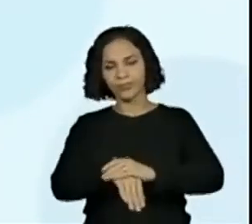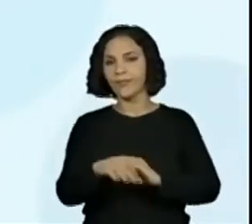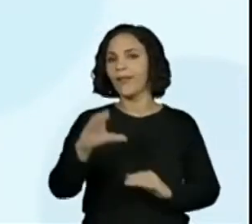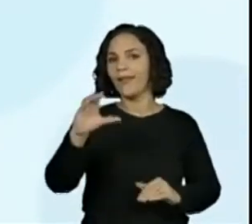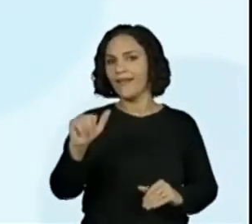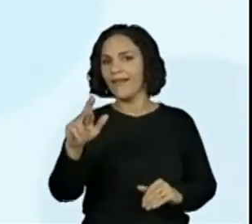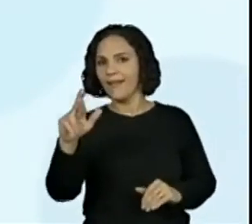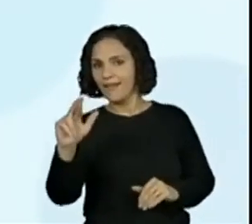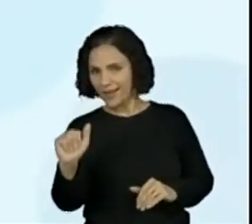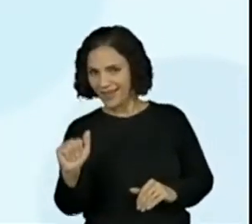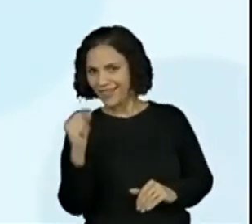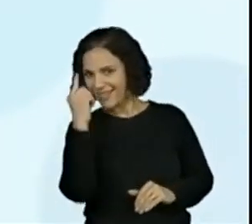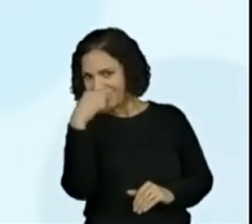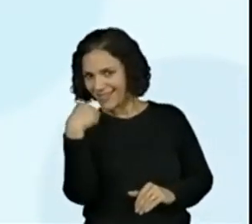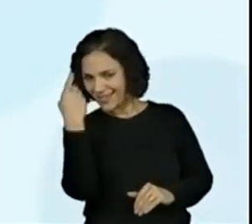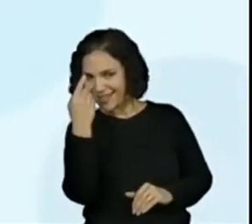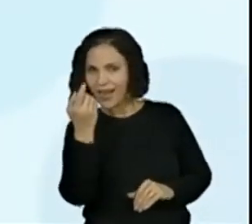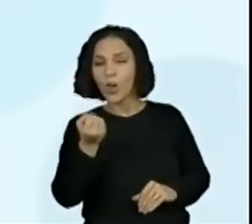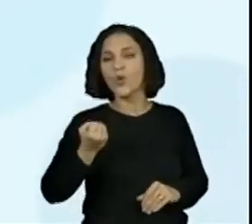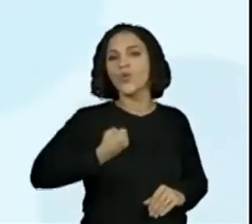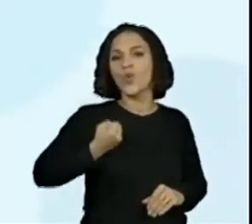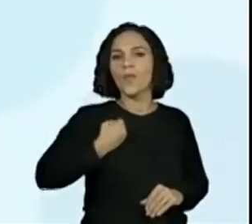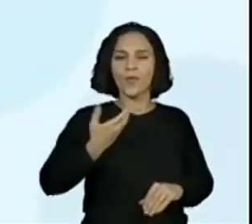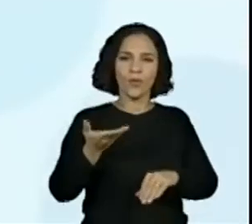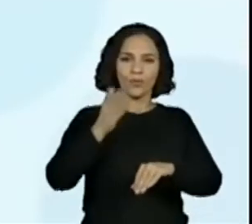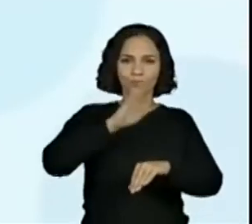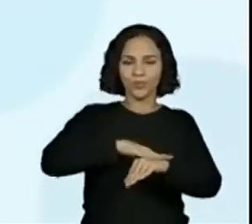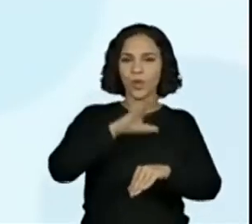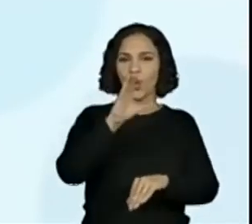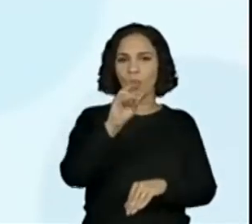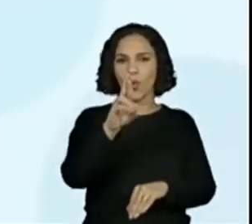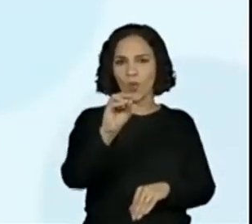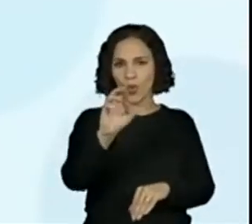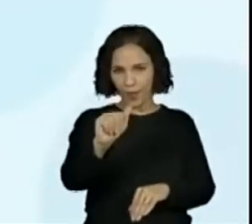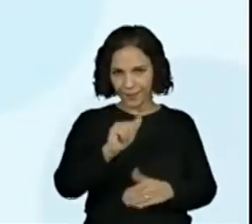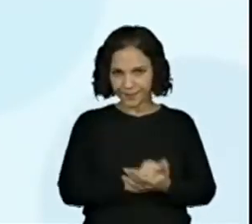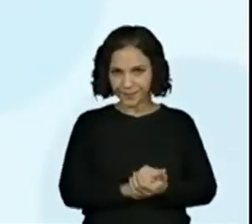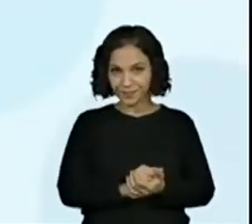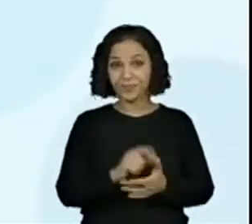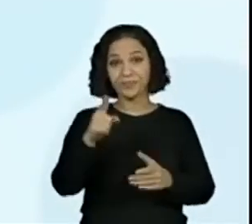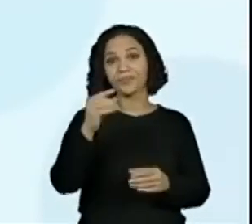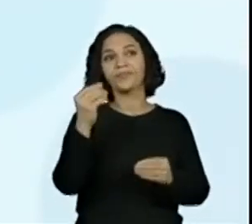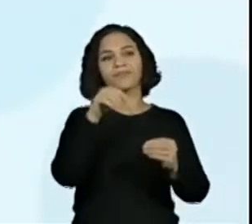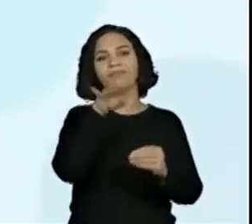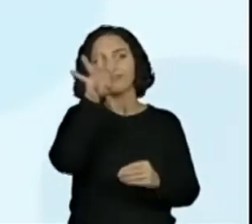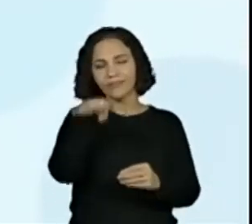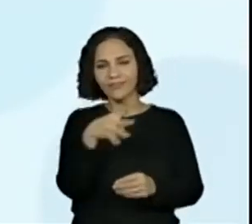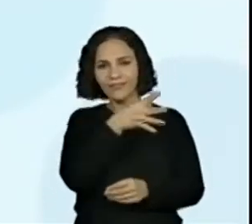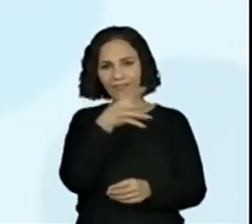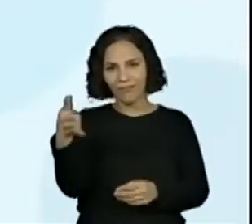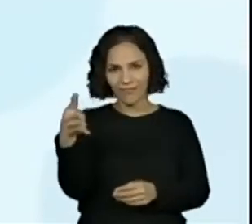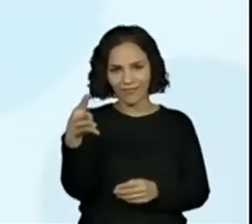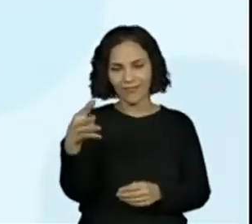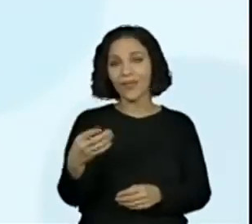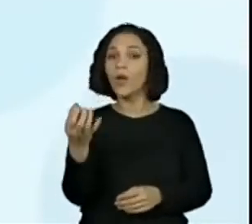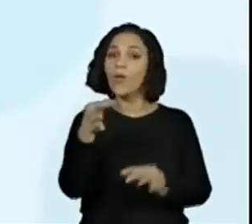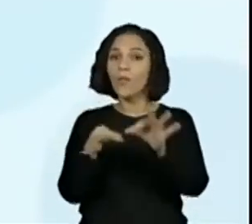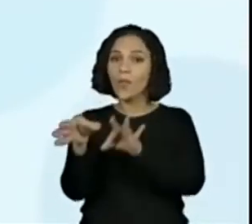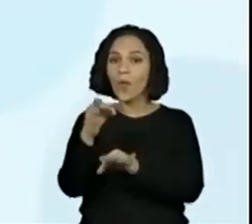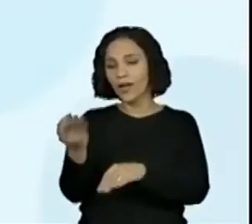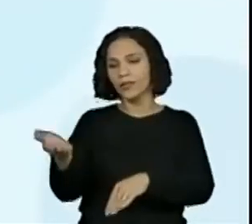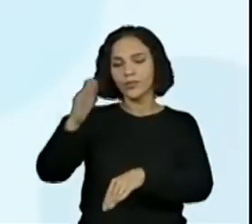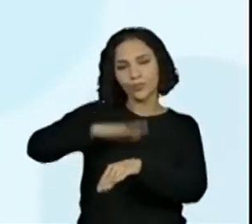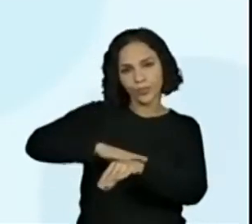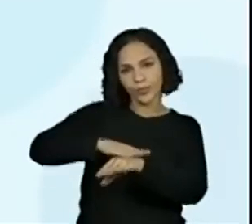registre o resultado na tabela abaixo vocês vão construir lá a tabela jogador 1 e 2 vão pegar lá uma moeda e